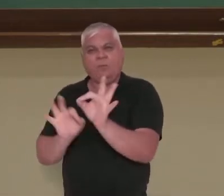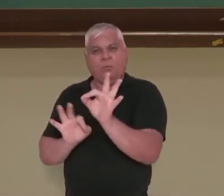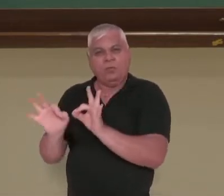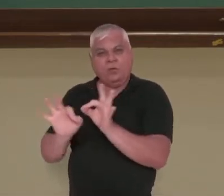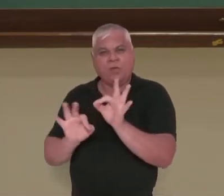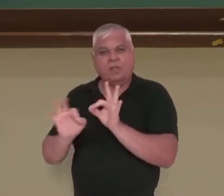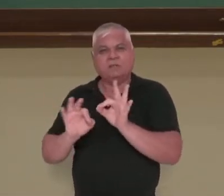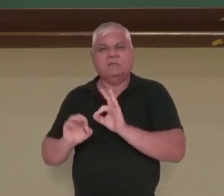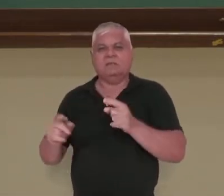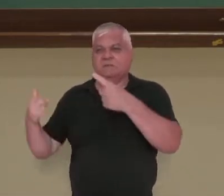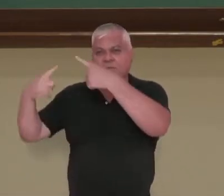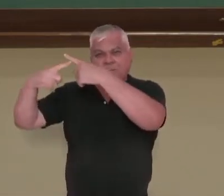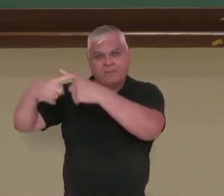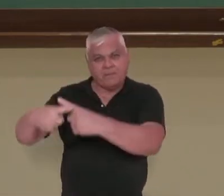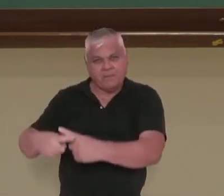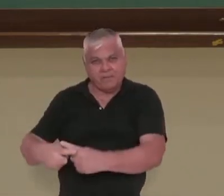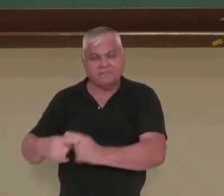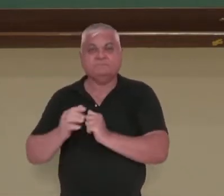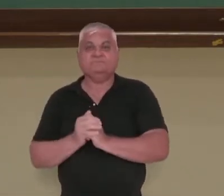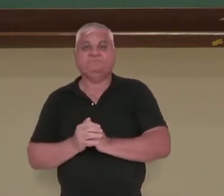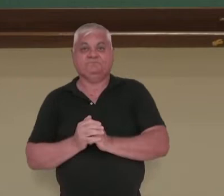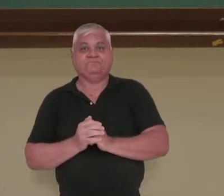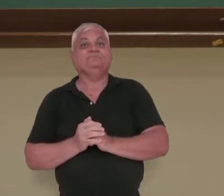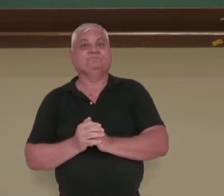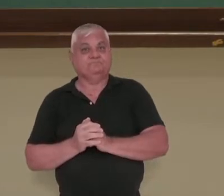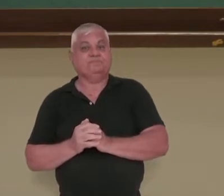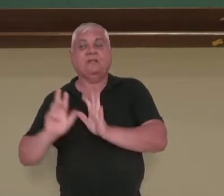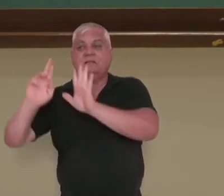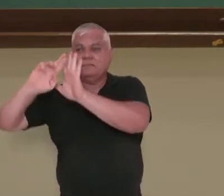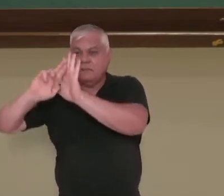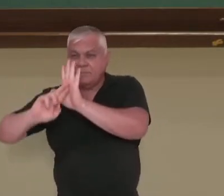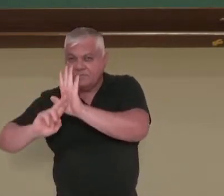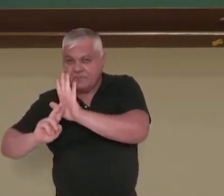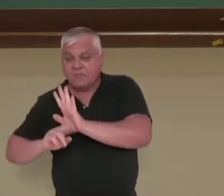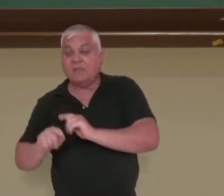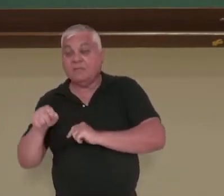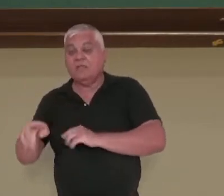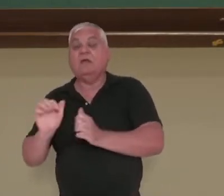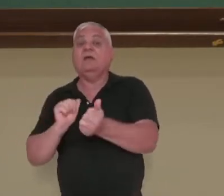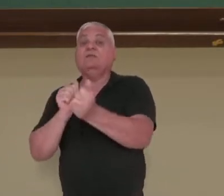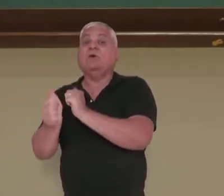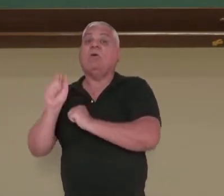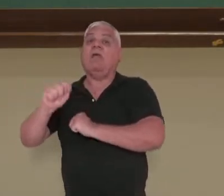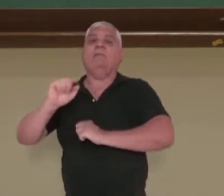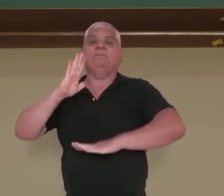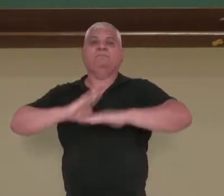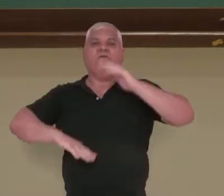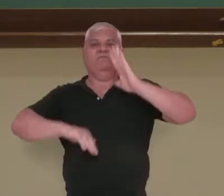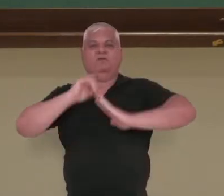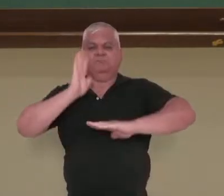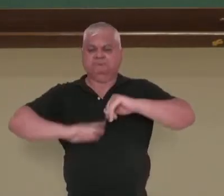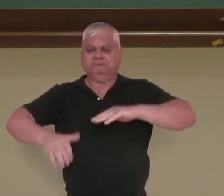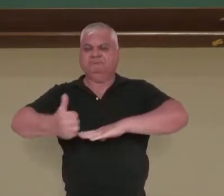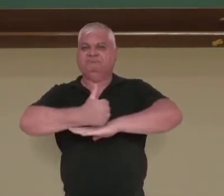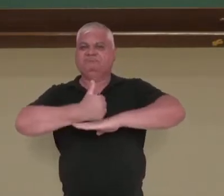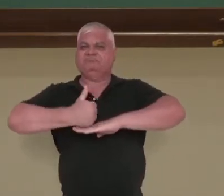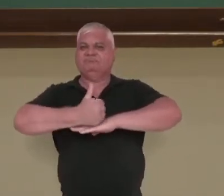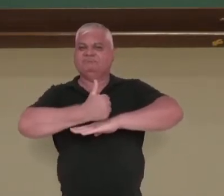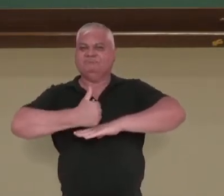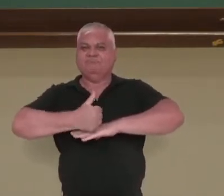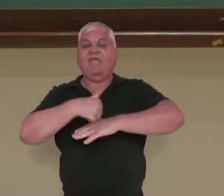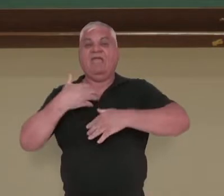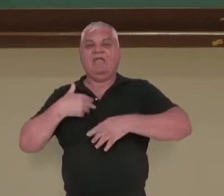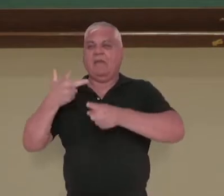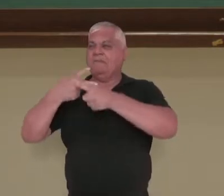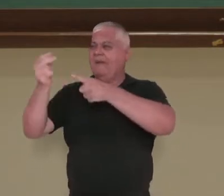e fiscalizar as regras. Além disso, o esporte ele tem a profissionalização, é a busca por recordes,